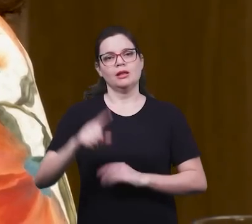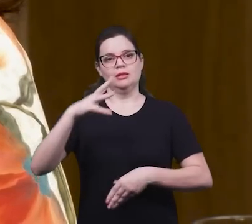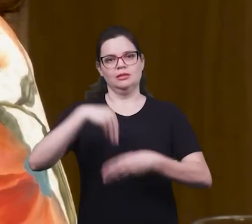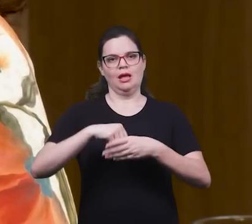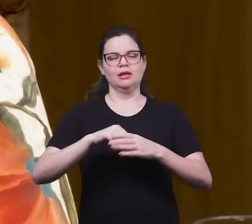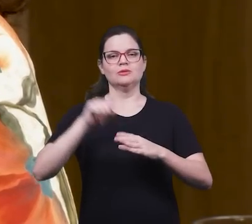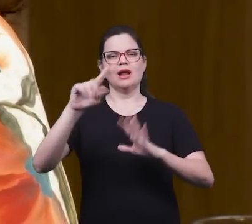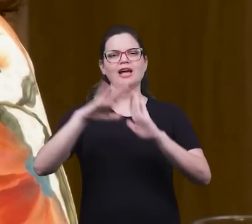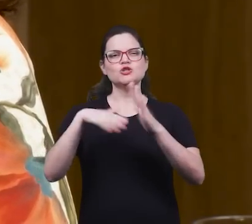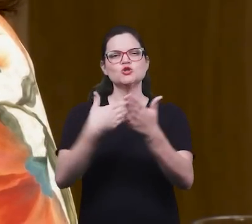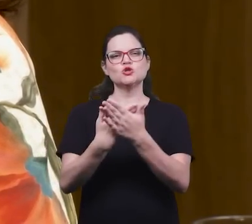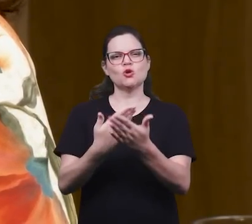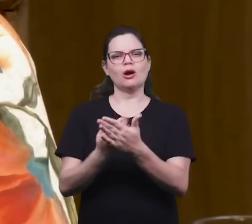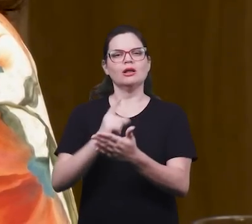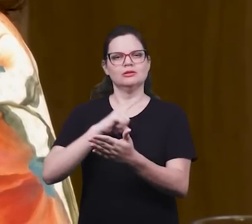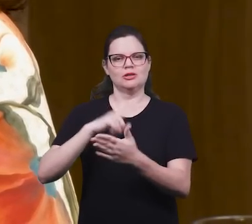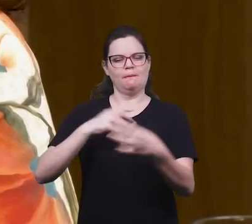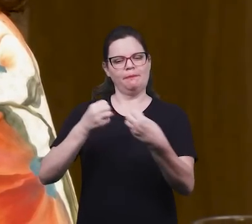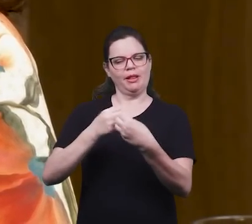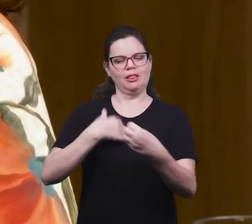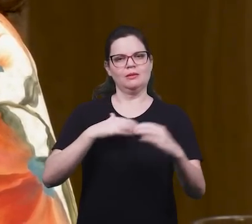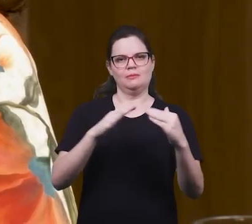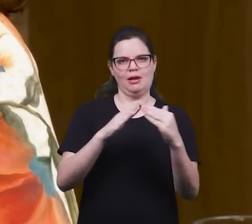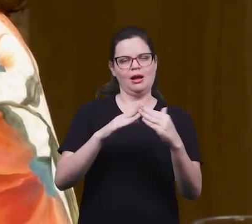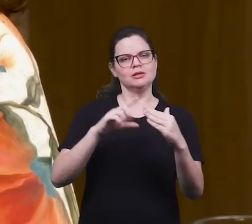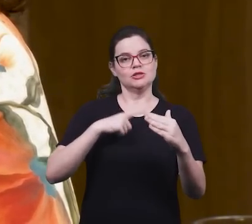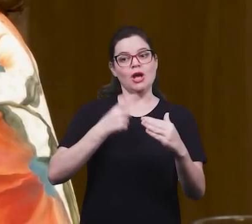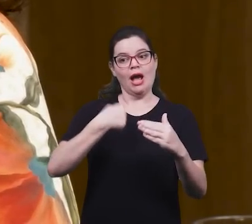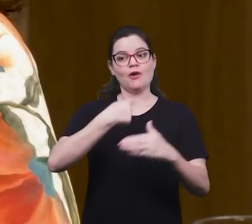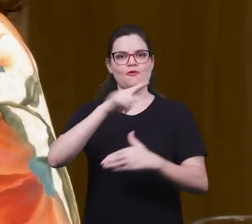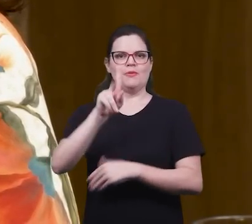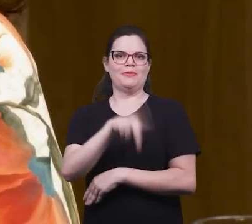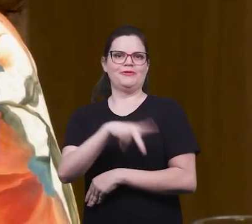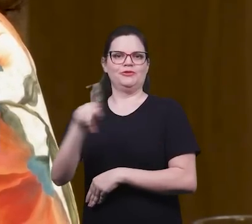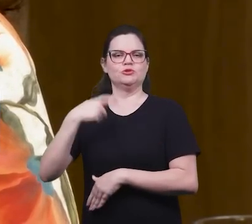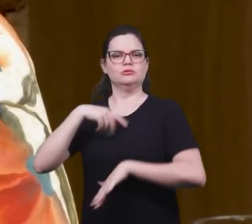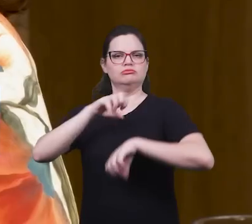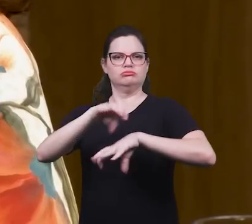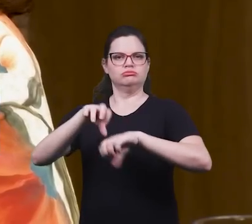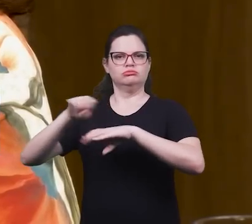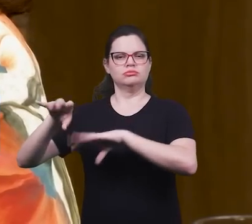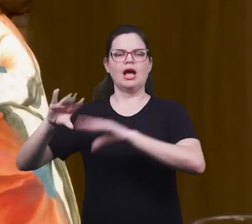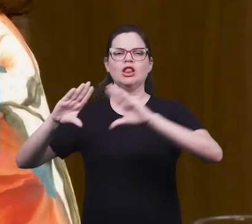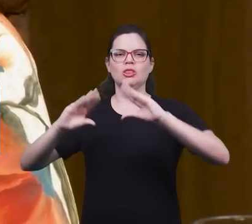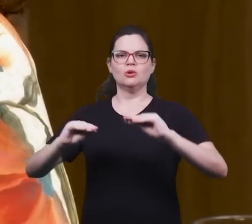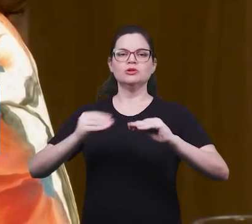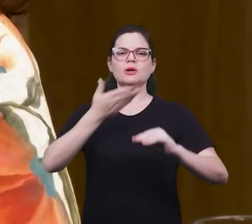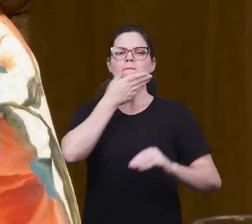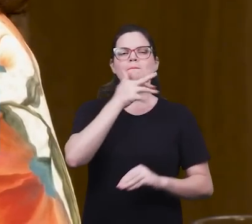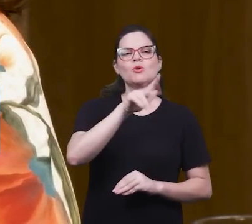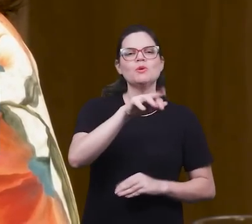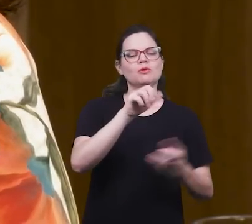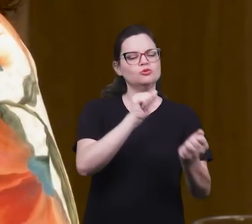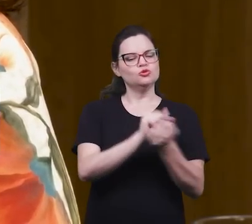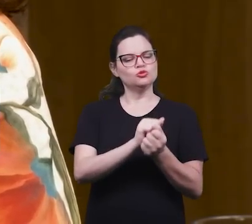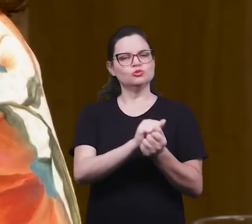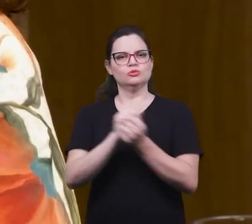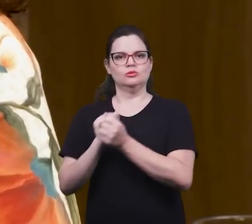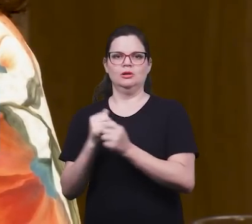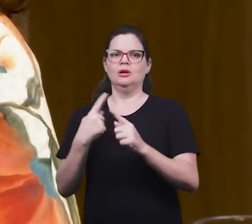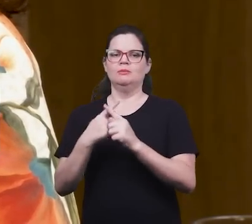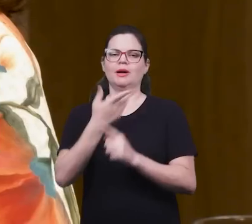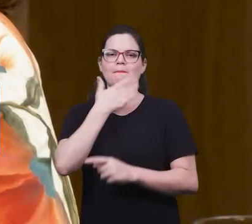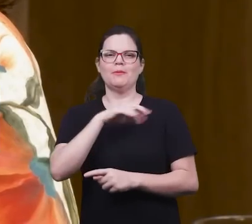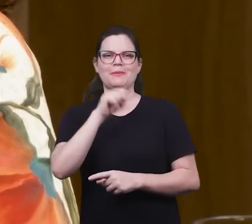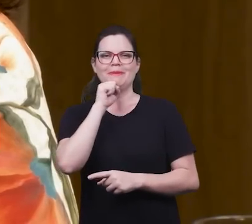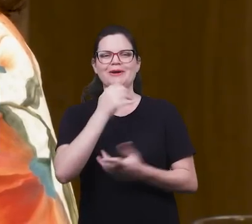na escola perto de casa, eu lecionei, né? Era à noite, né? Depois da noite, meu irmão ia comigo na escola, né? Papai até criou uma confusãozinha,